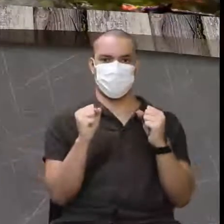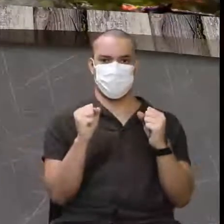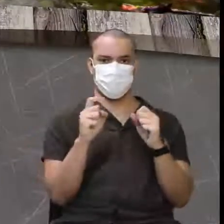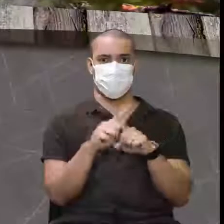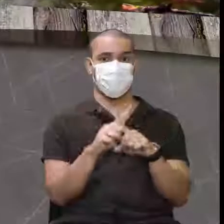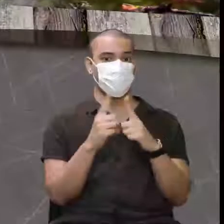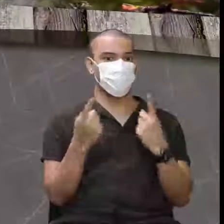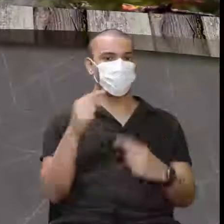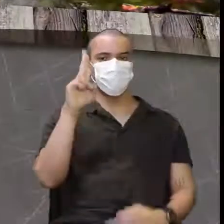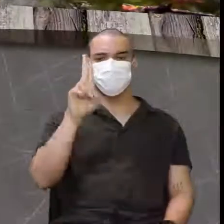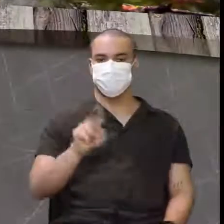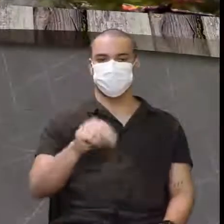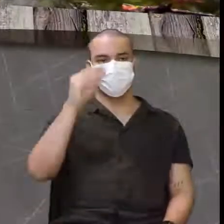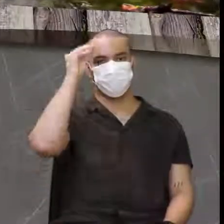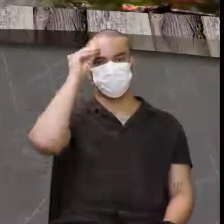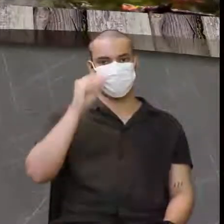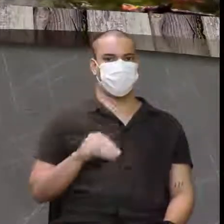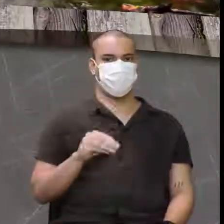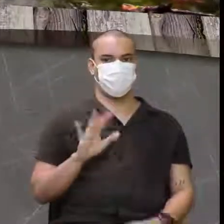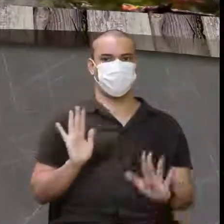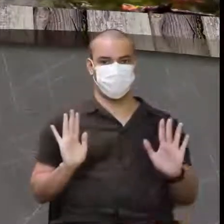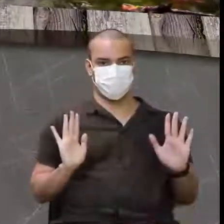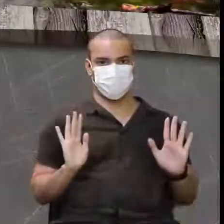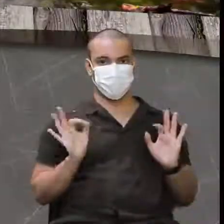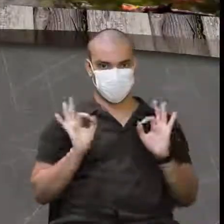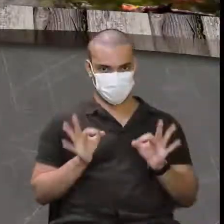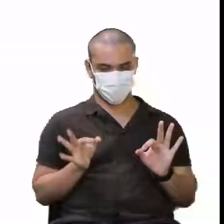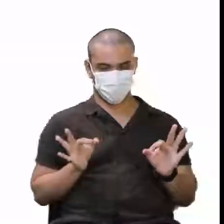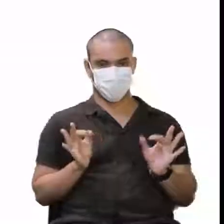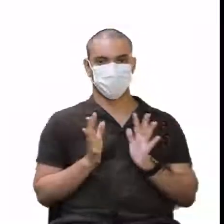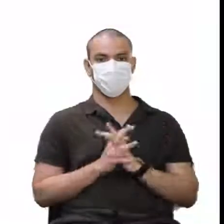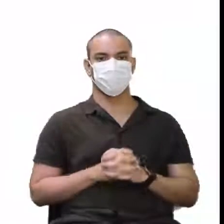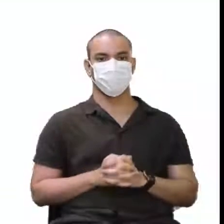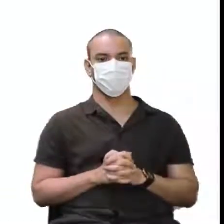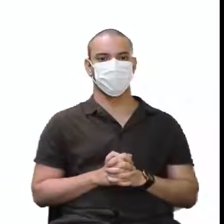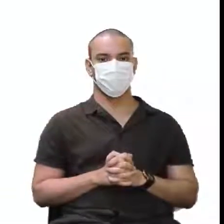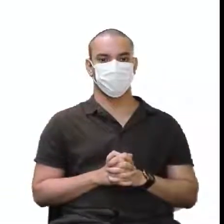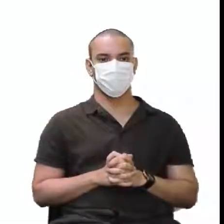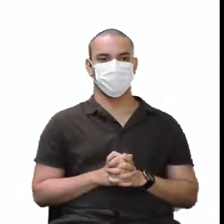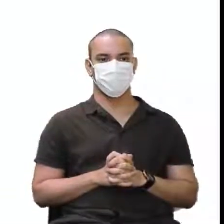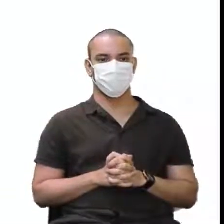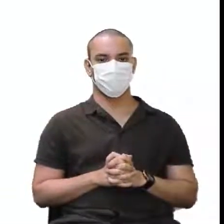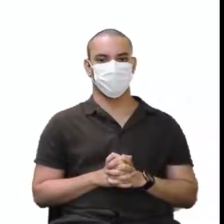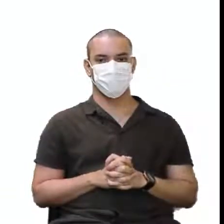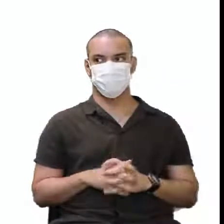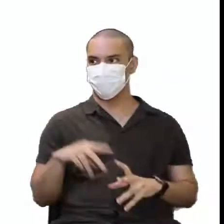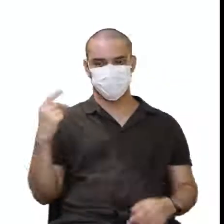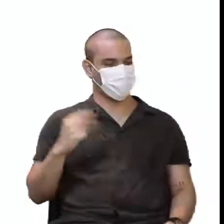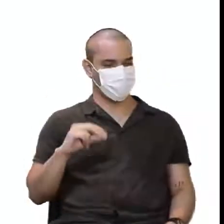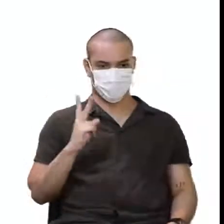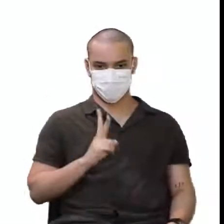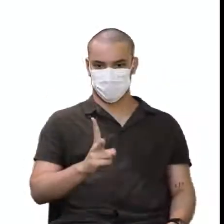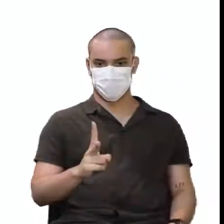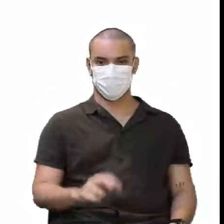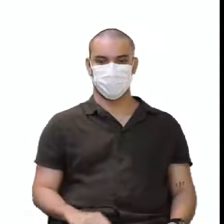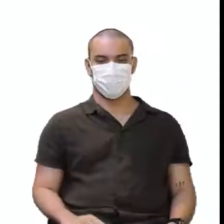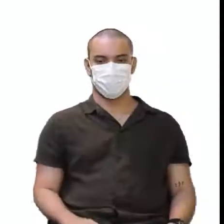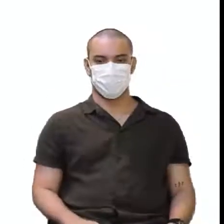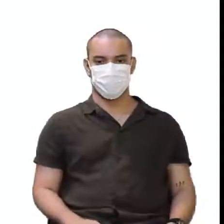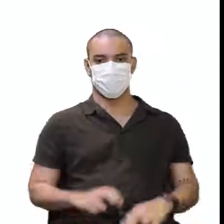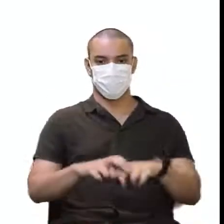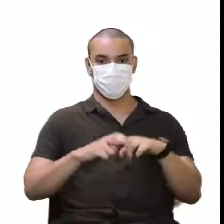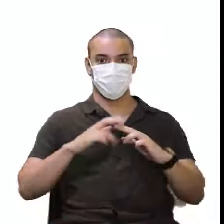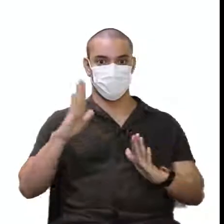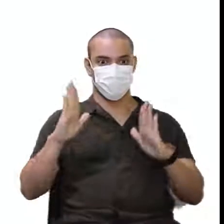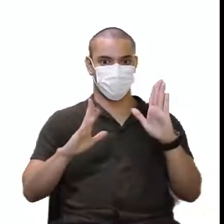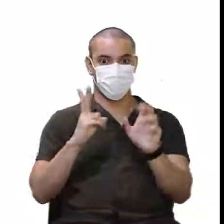ele não desistiu. Tá bom? Vamos seguindo na tela, que senão vão me... Vamos lá. Então, durante